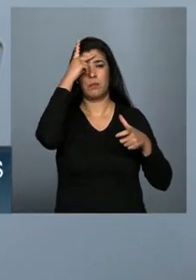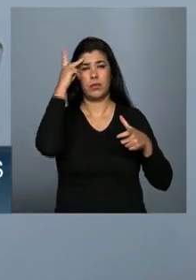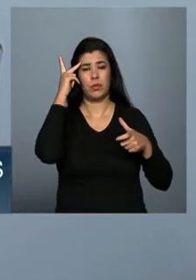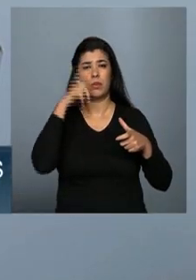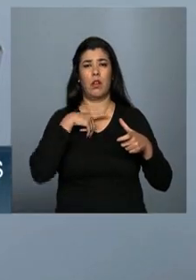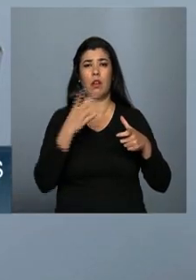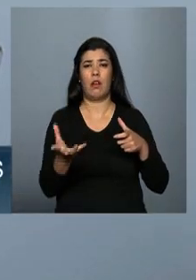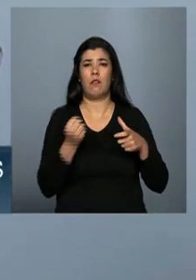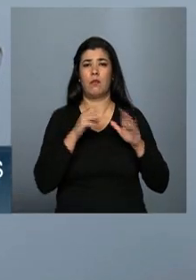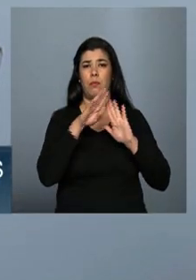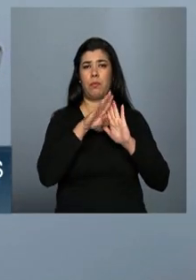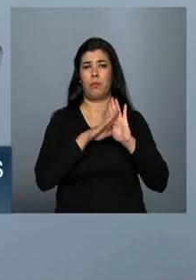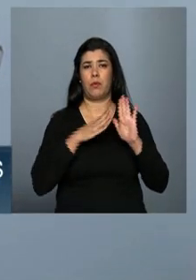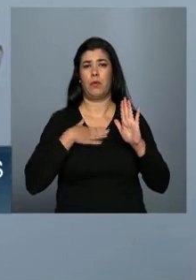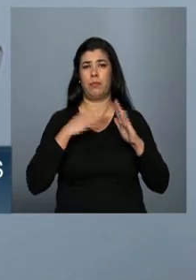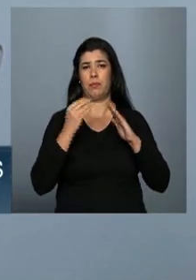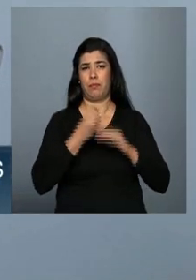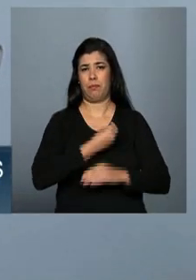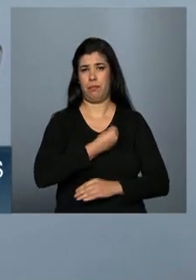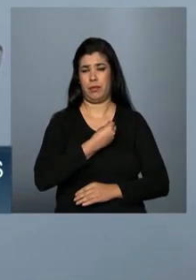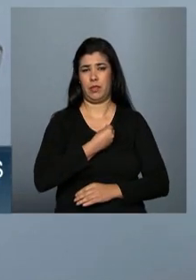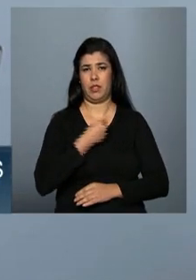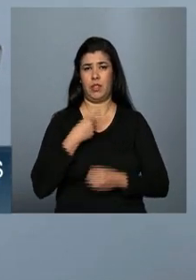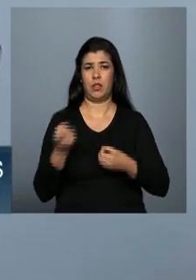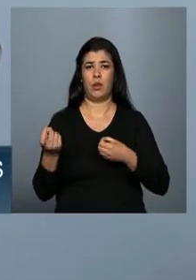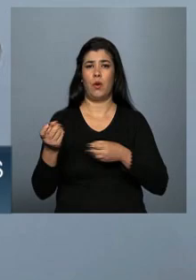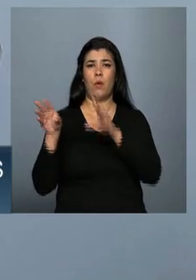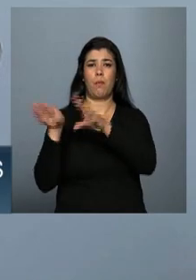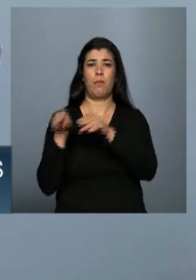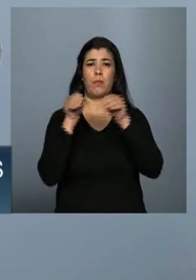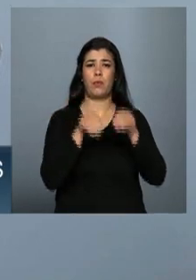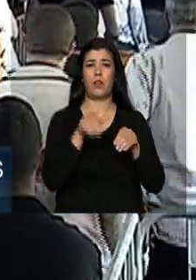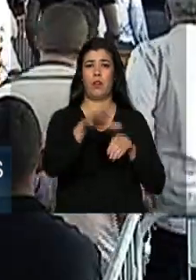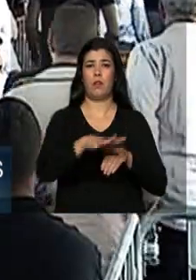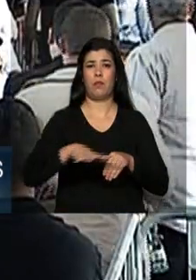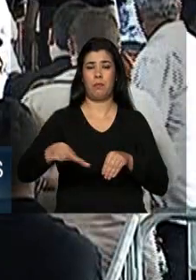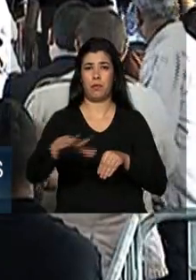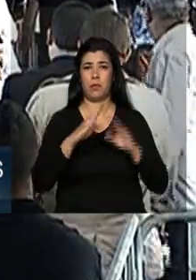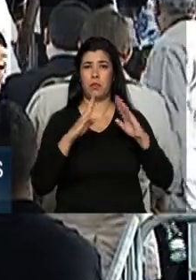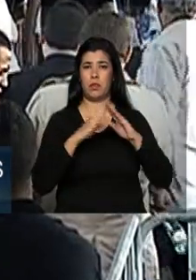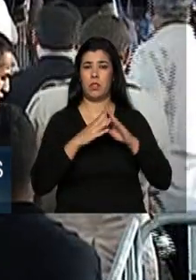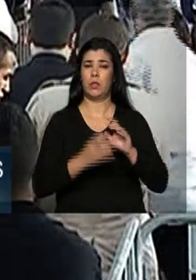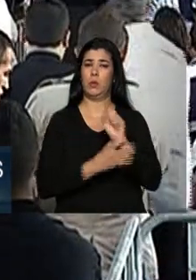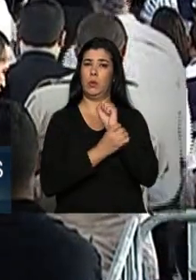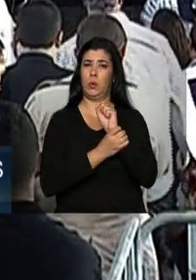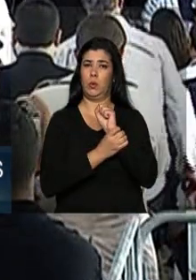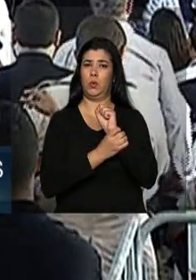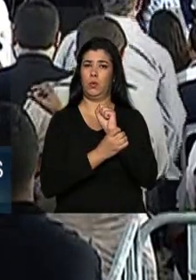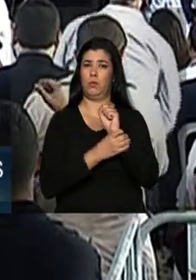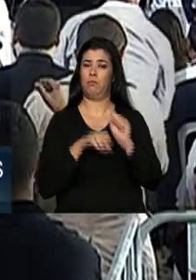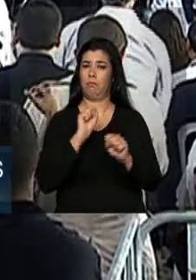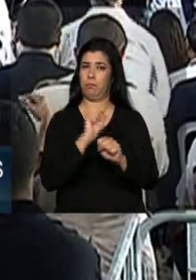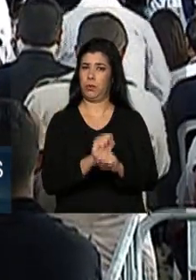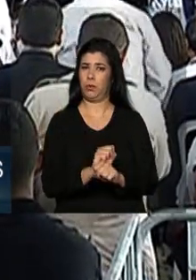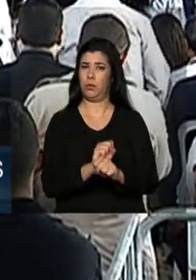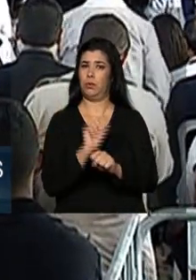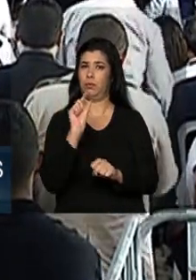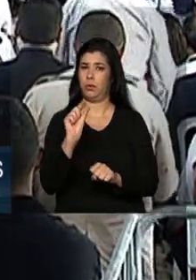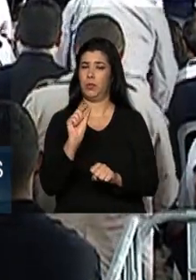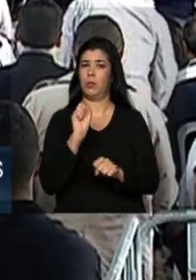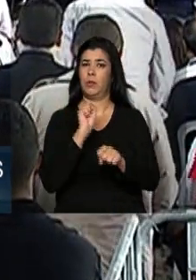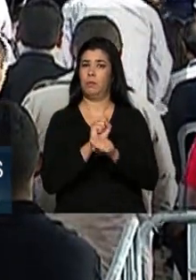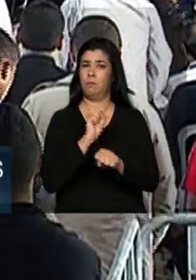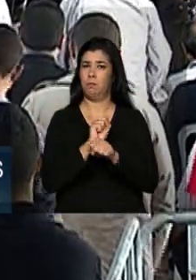cá porque o terreno era mais barato. A gente segurou isso um pouco agora, estamos buscando a